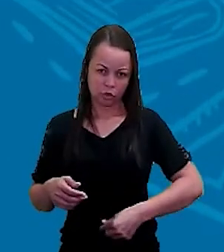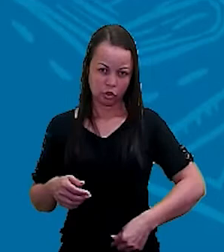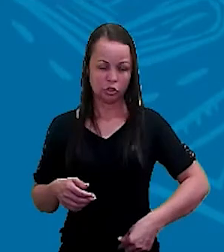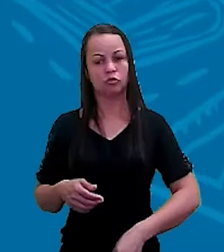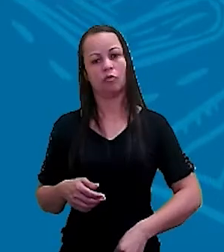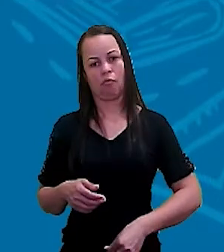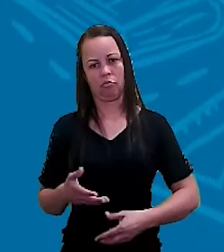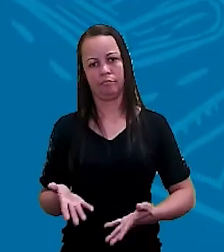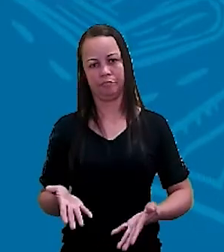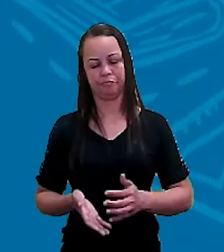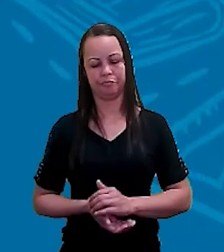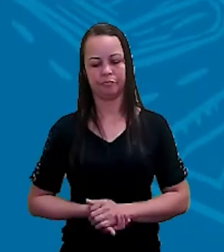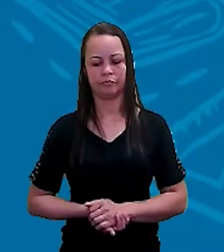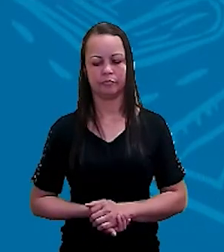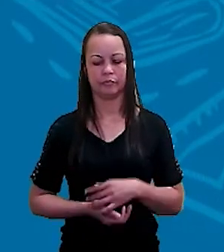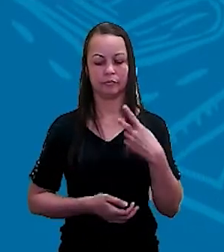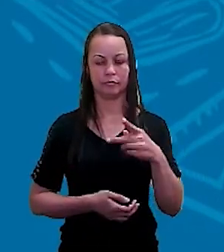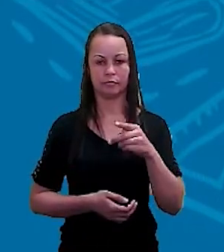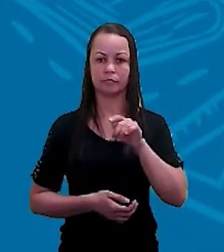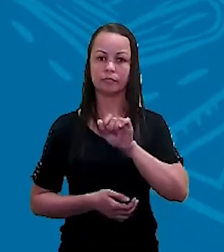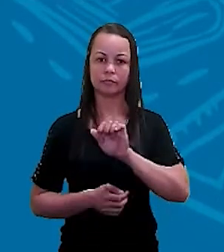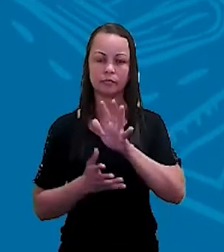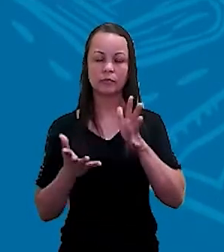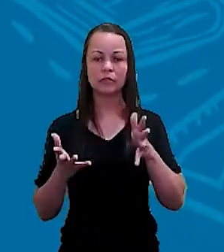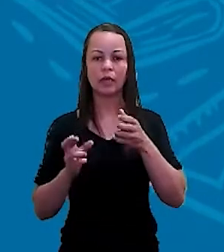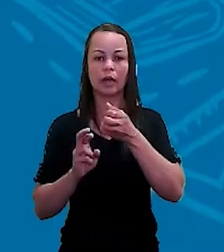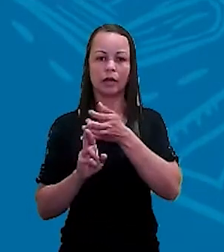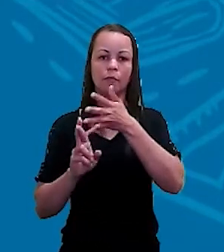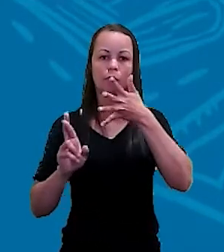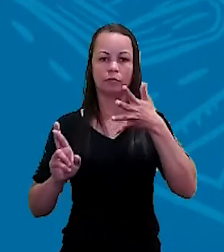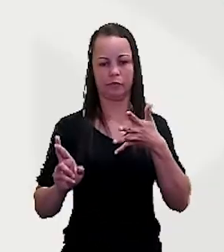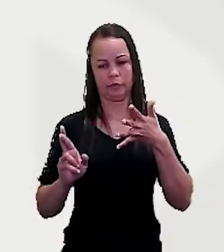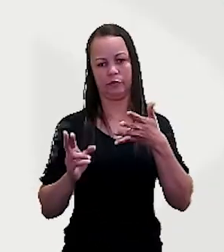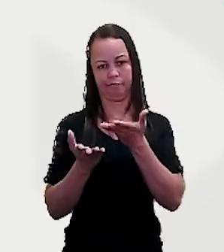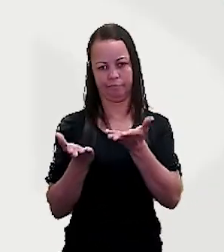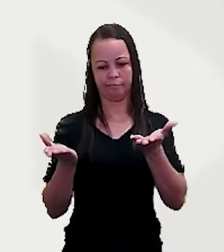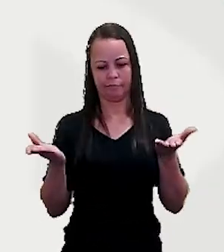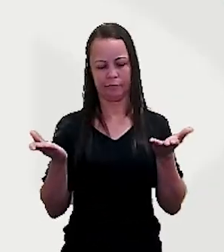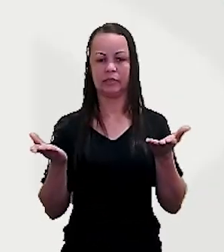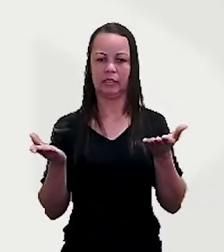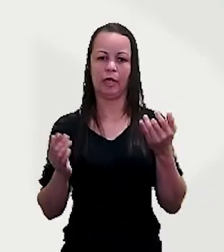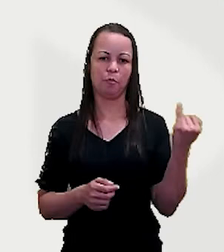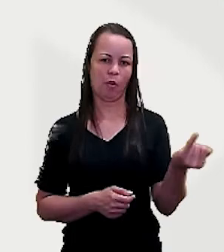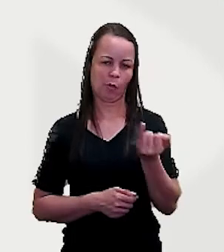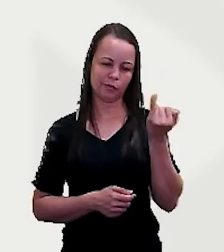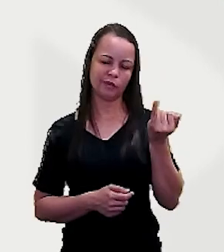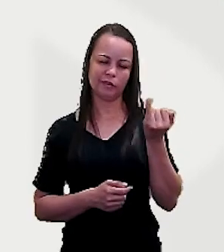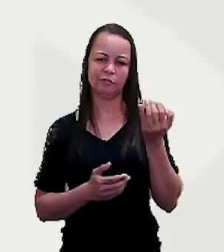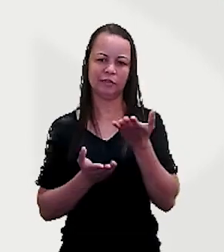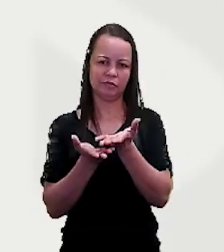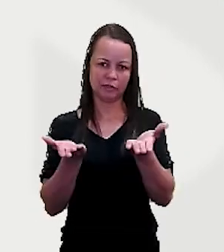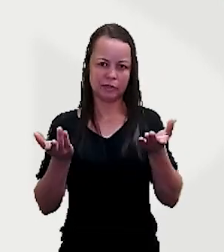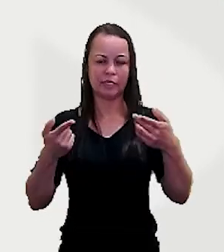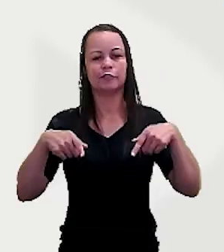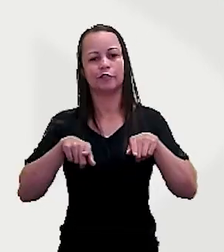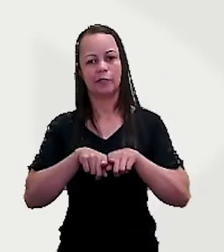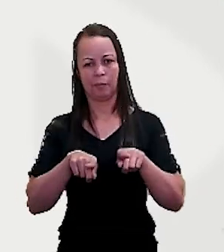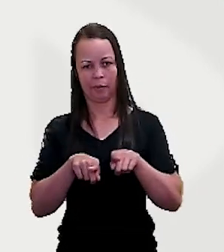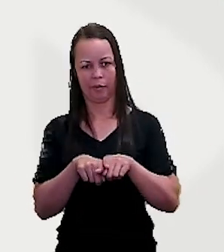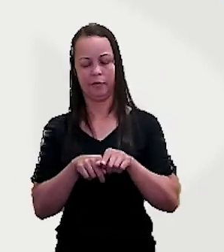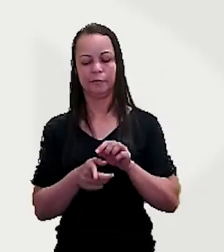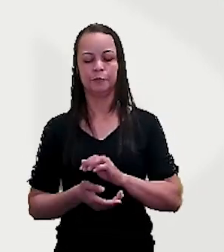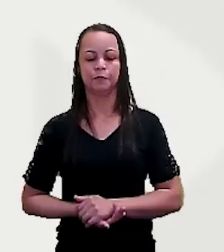E aqui, claro, trazer aqui as nossas referências bibliográficas, que eu acho que é relevante e importante ressaltar essa